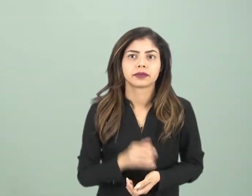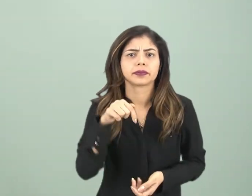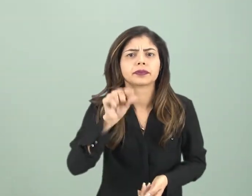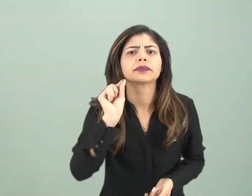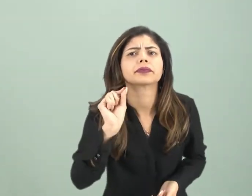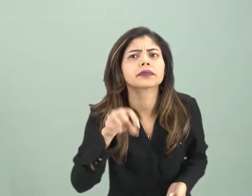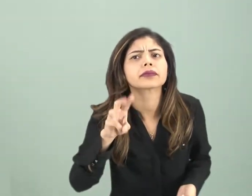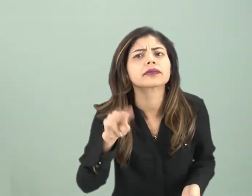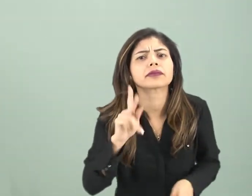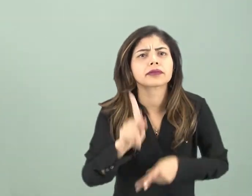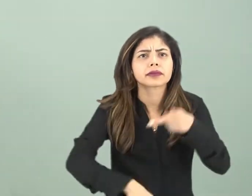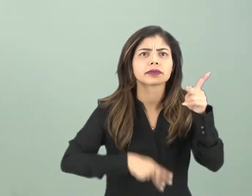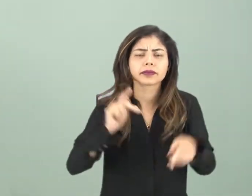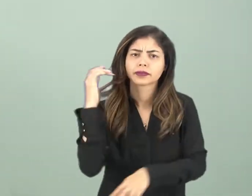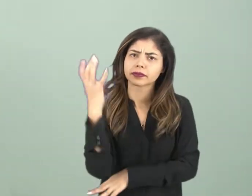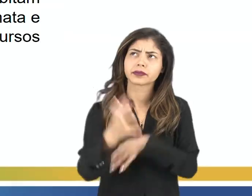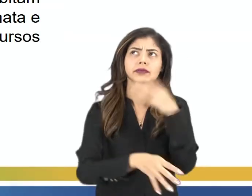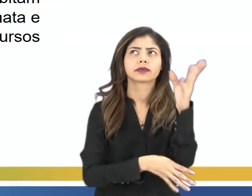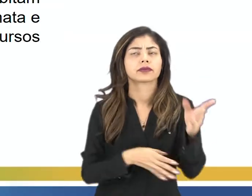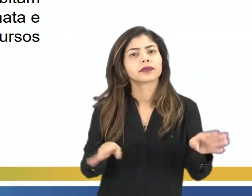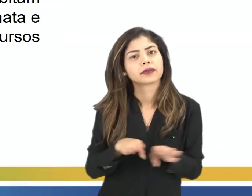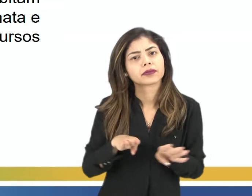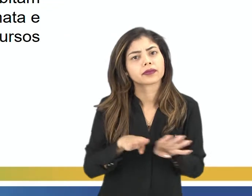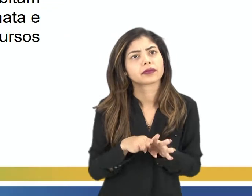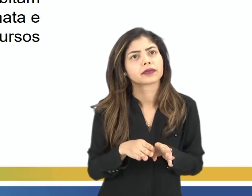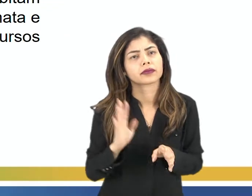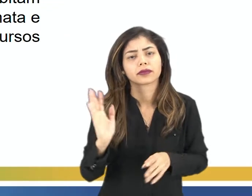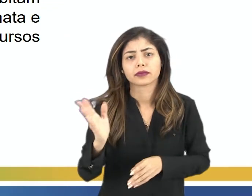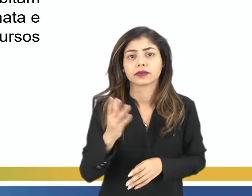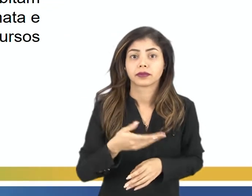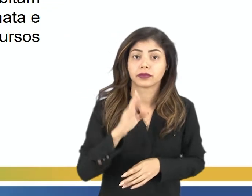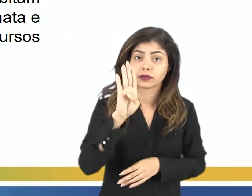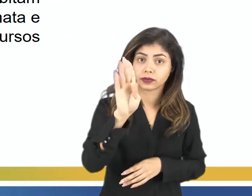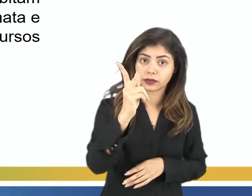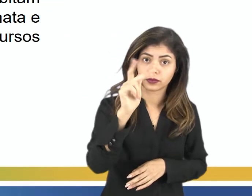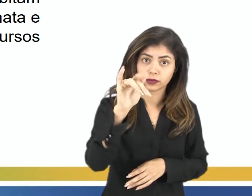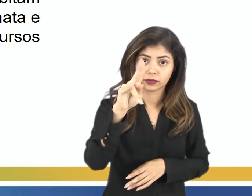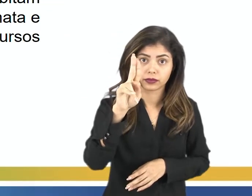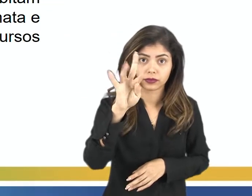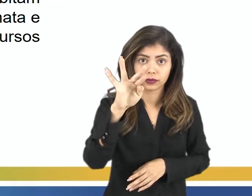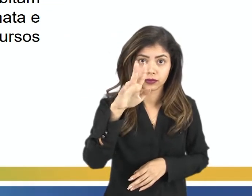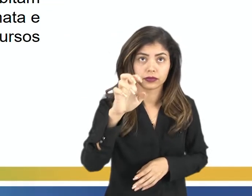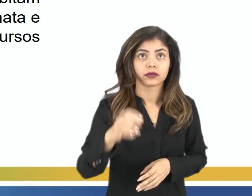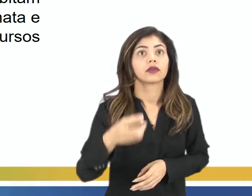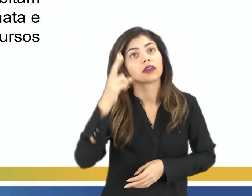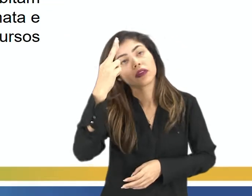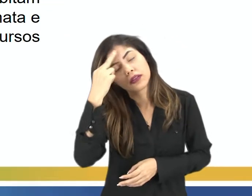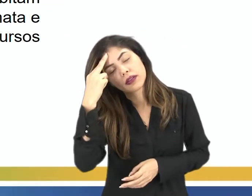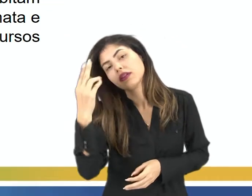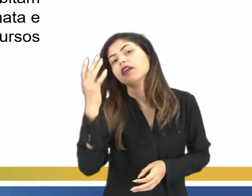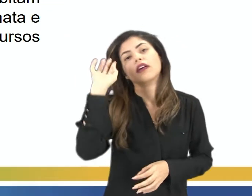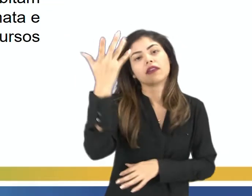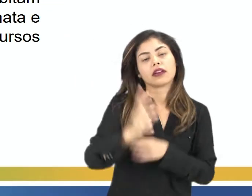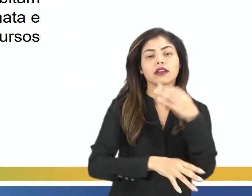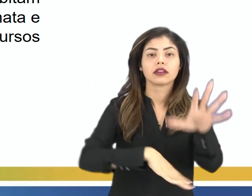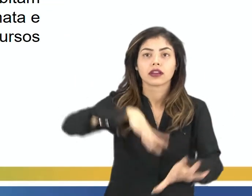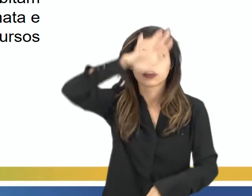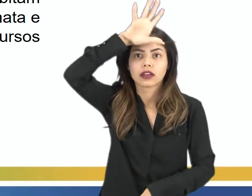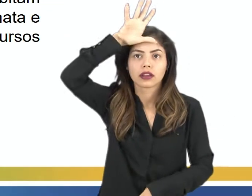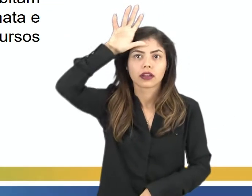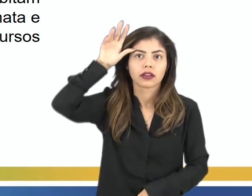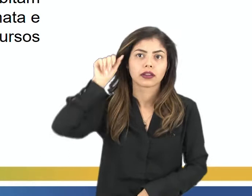são realmente esses povos da floresta? Eles são os habitantes, né, tradicionais que moram na floresta amazônica,